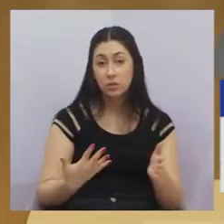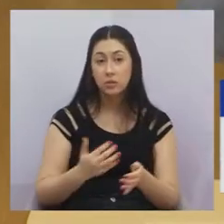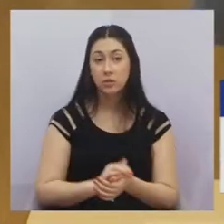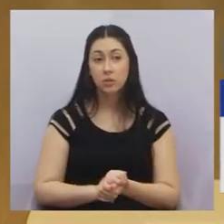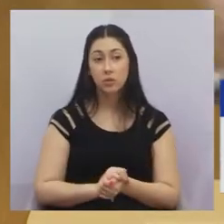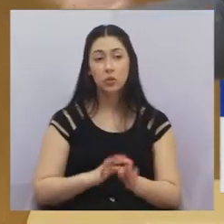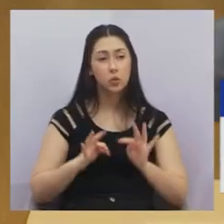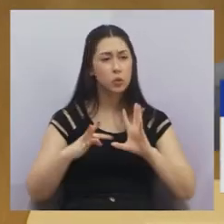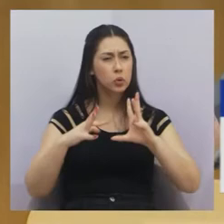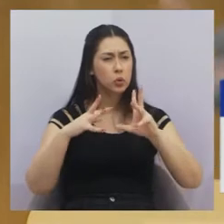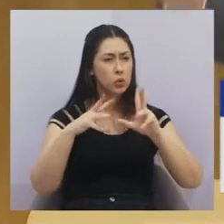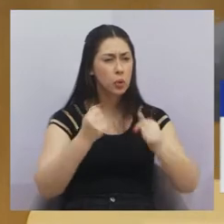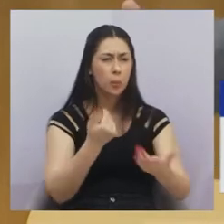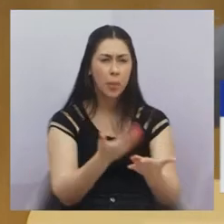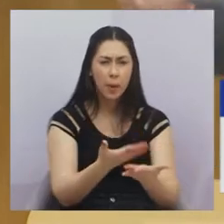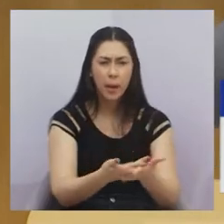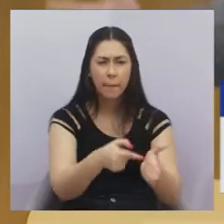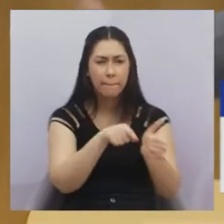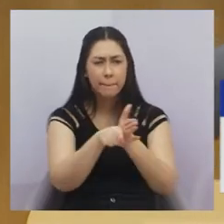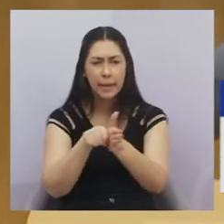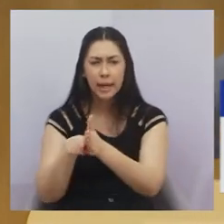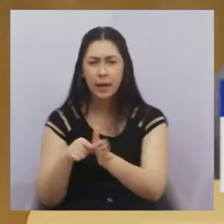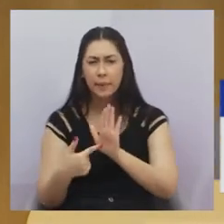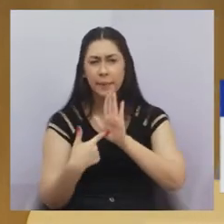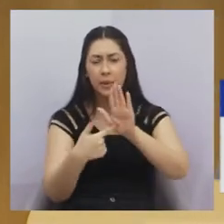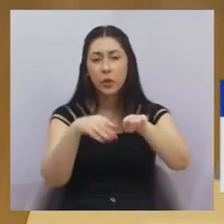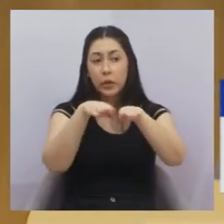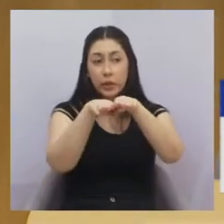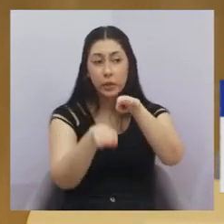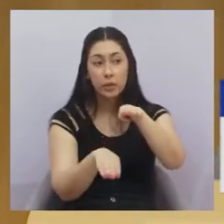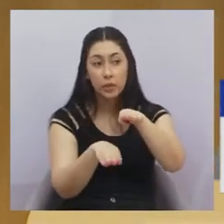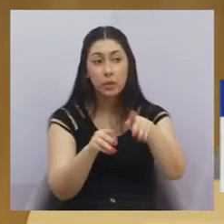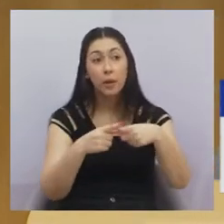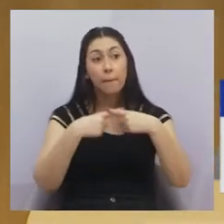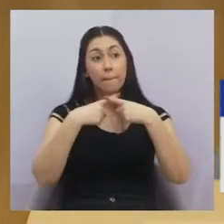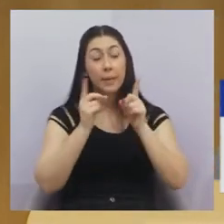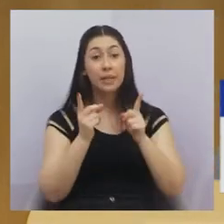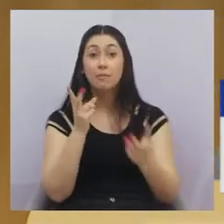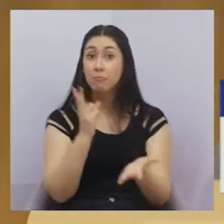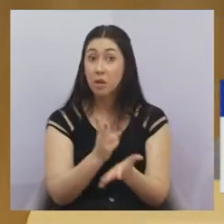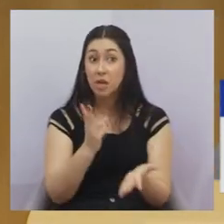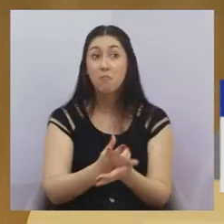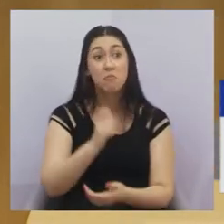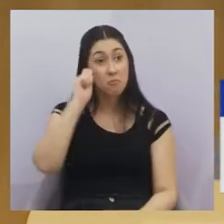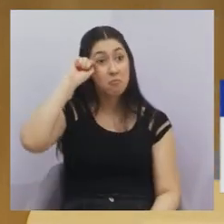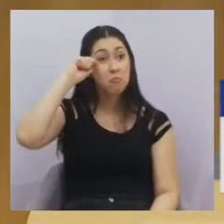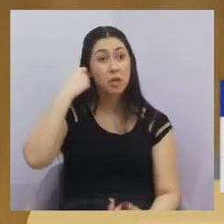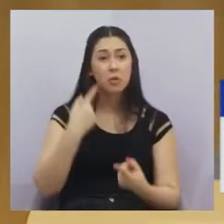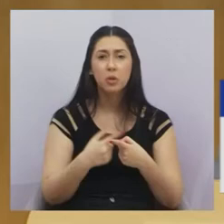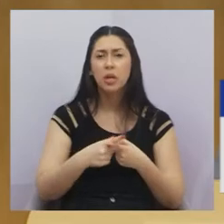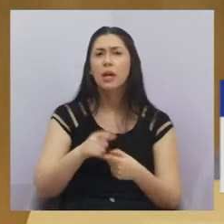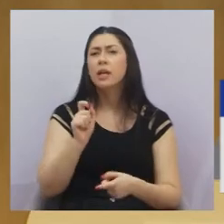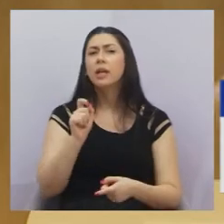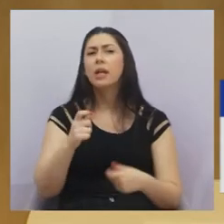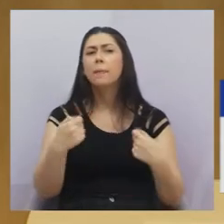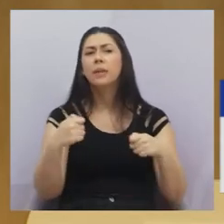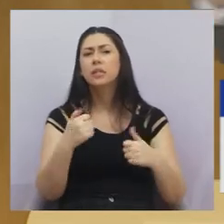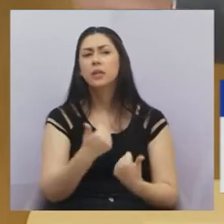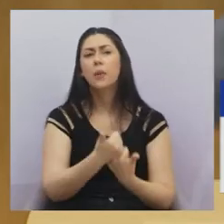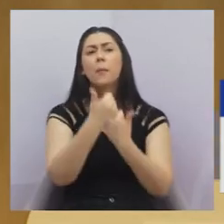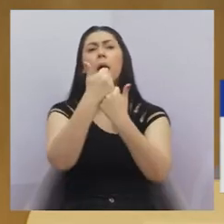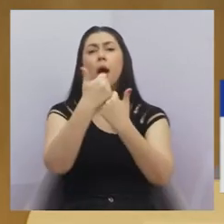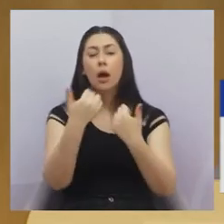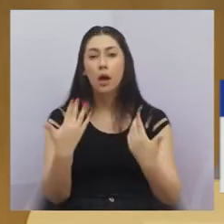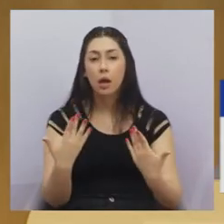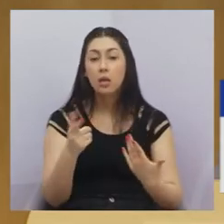indicam, que todos os estudos indicam que há essa diferença. E ele, negro, porque quem tem que ocupar essa secretaria é